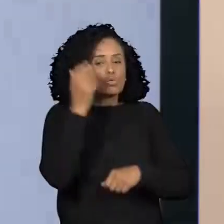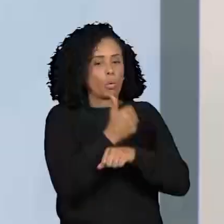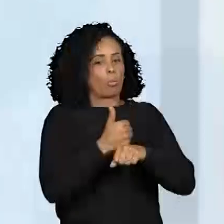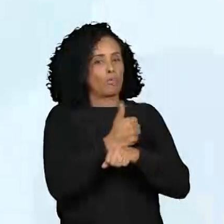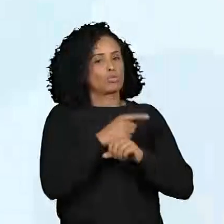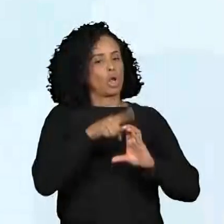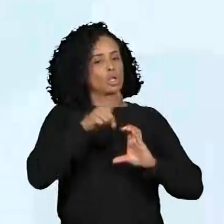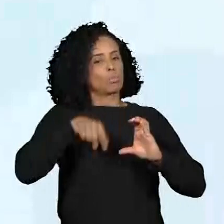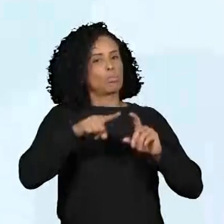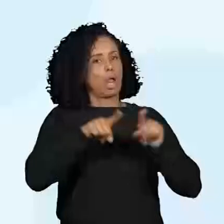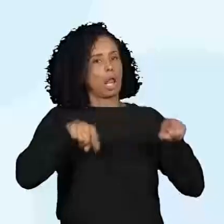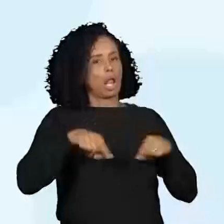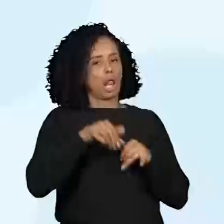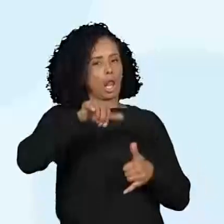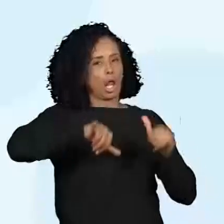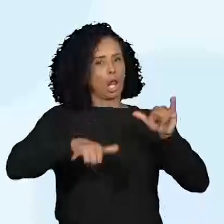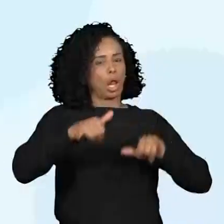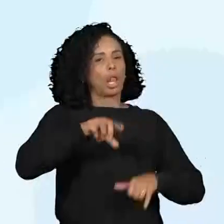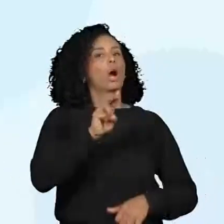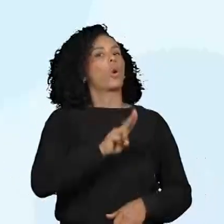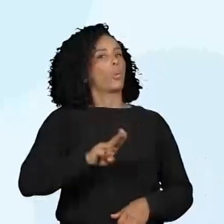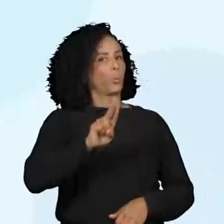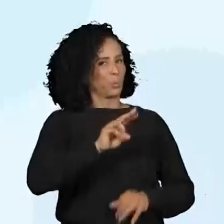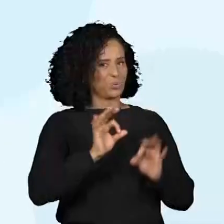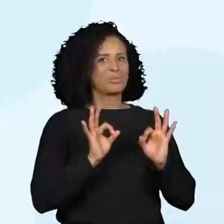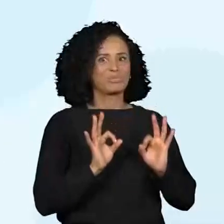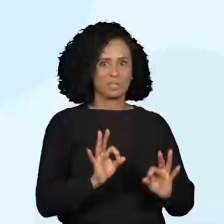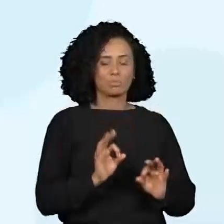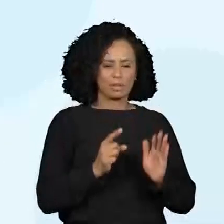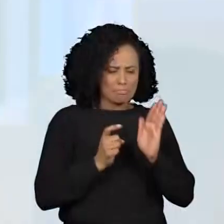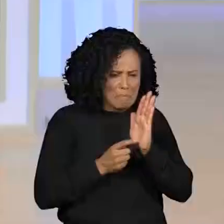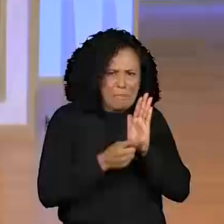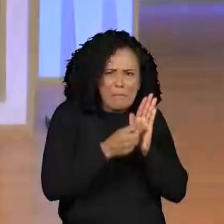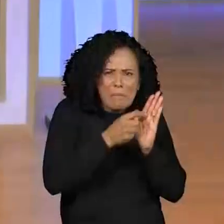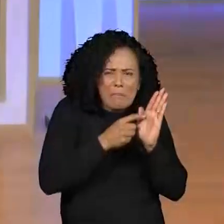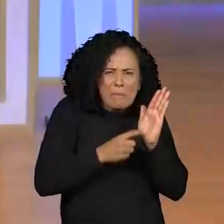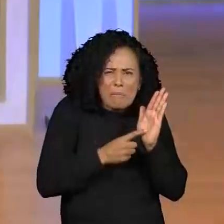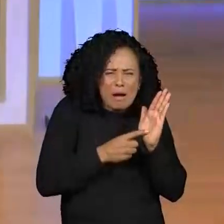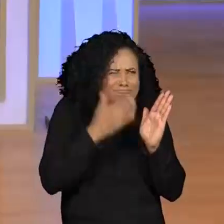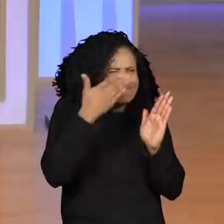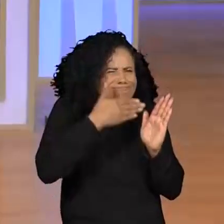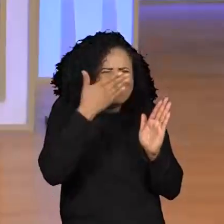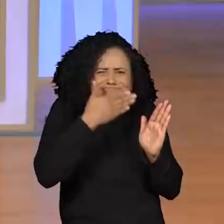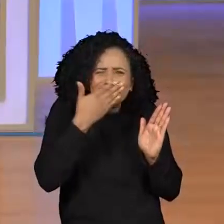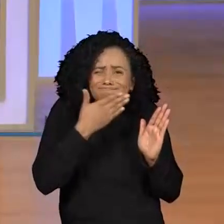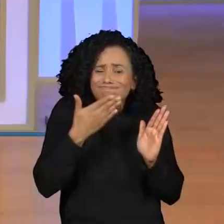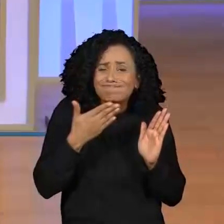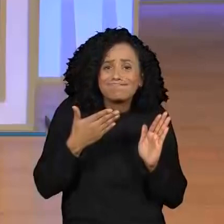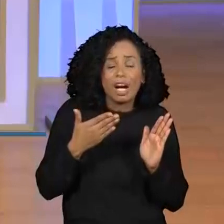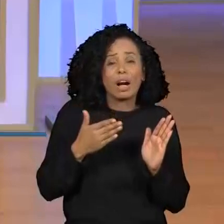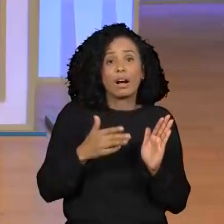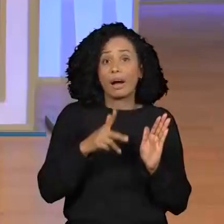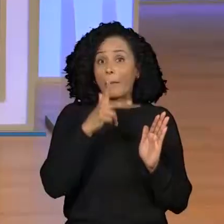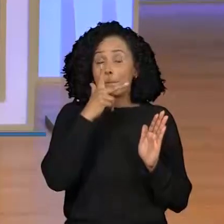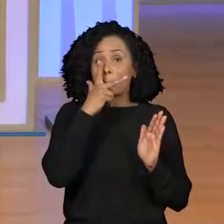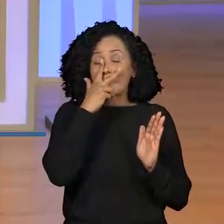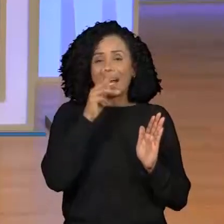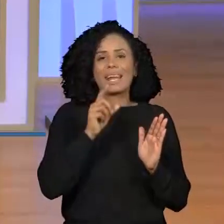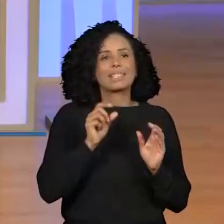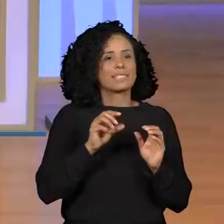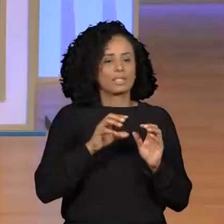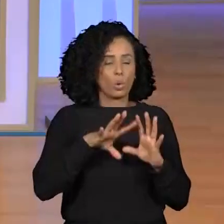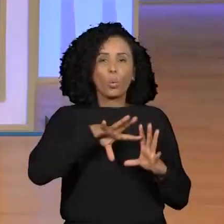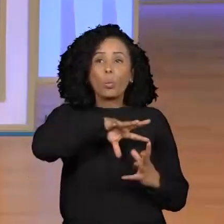nos laboratórios que utiliza, né? Essas bactérias, então, elas fazem parte de um outro reino